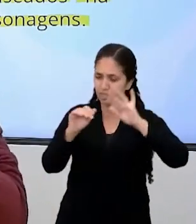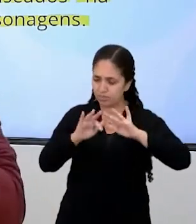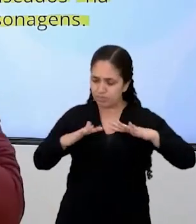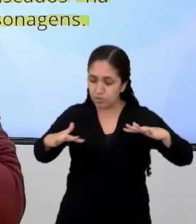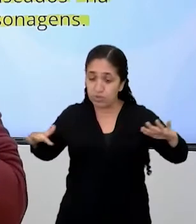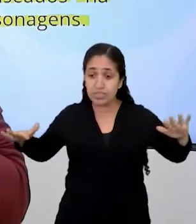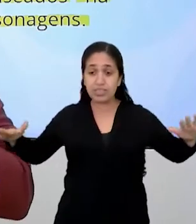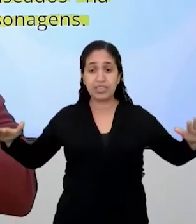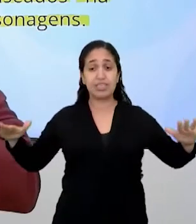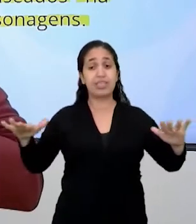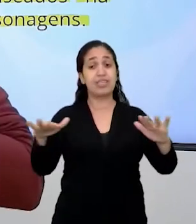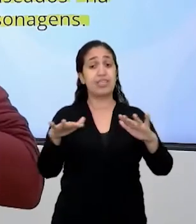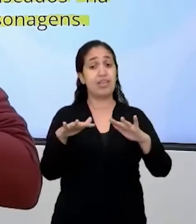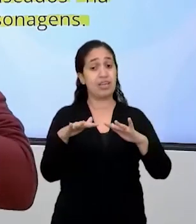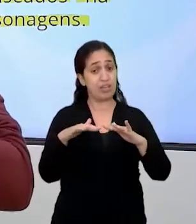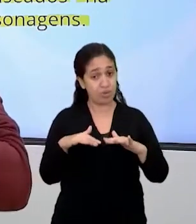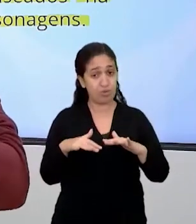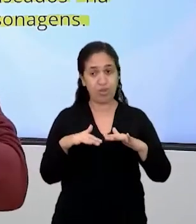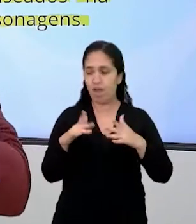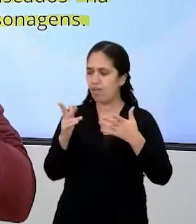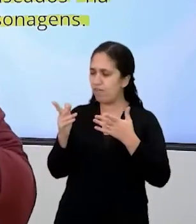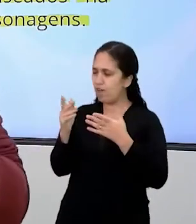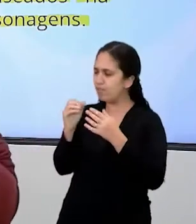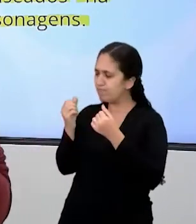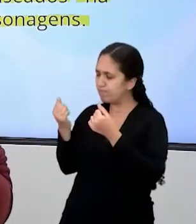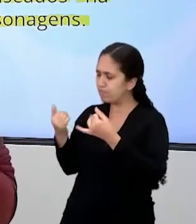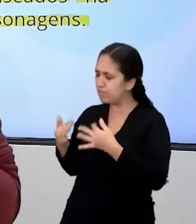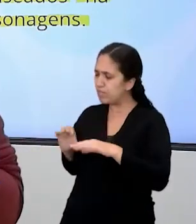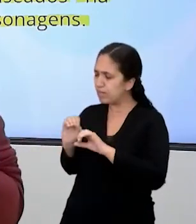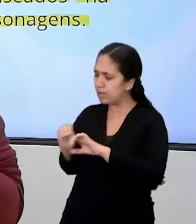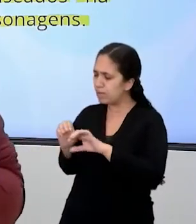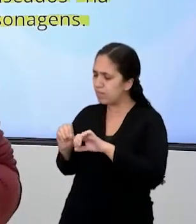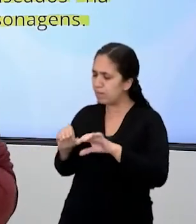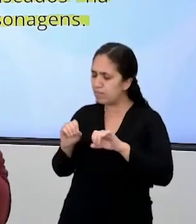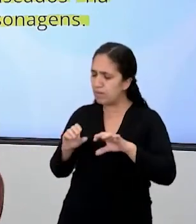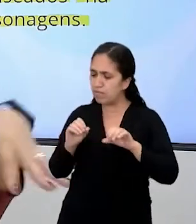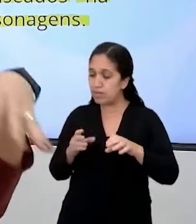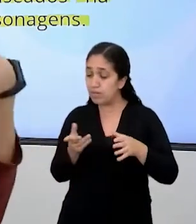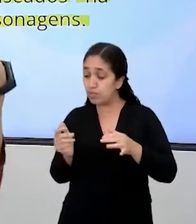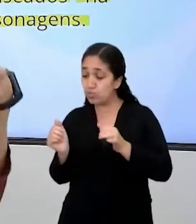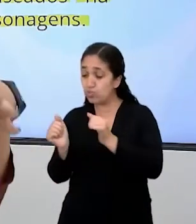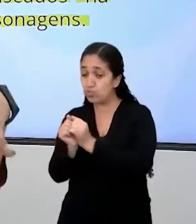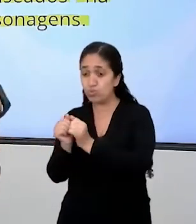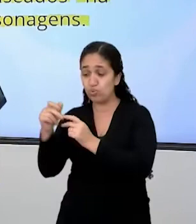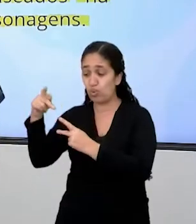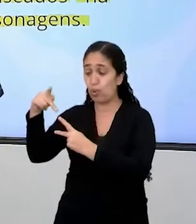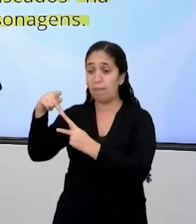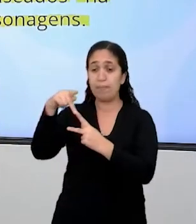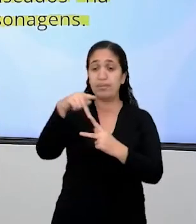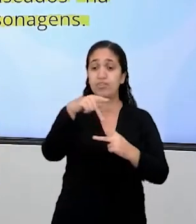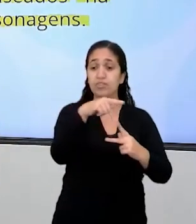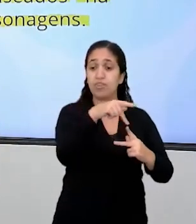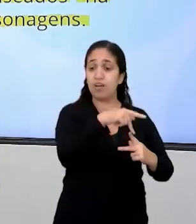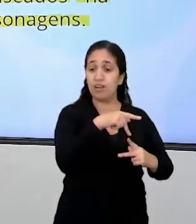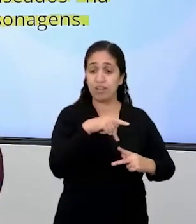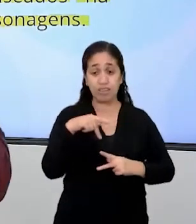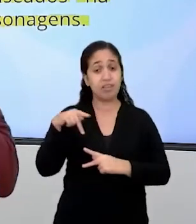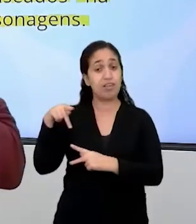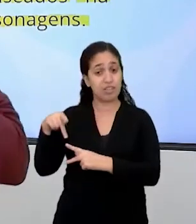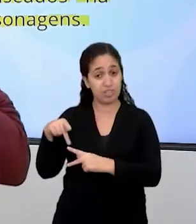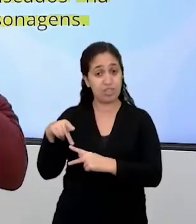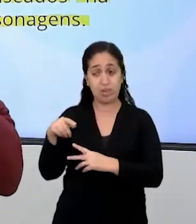e aí guiando a construção junto aos personagens para que